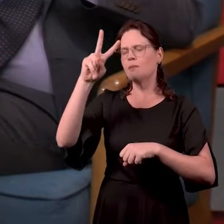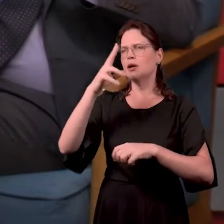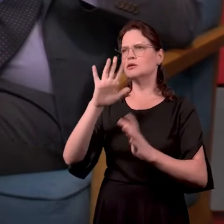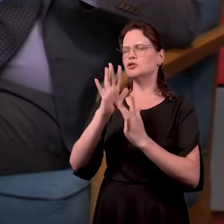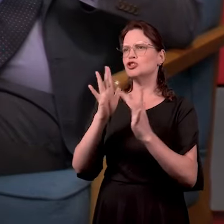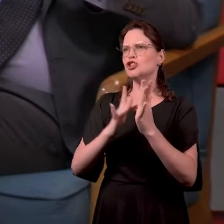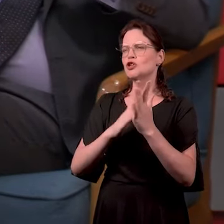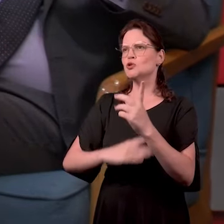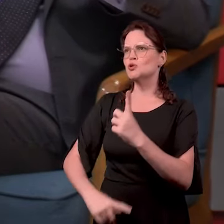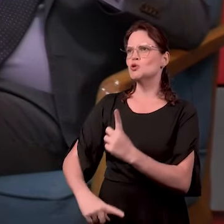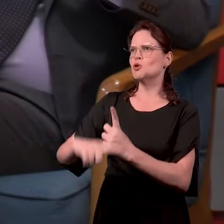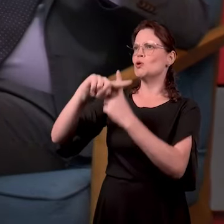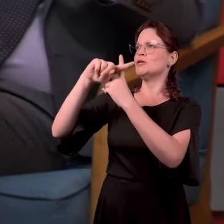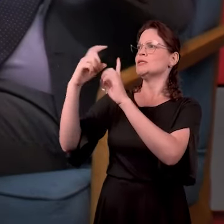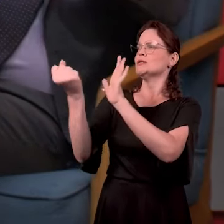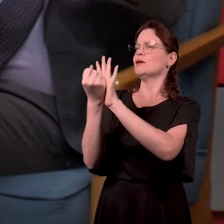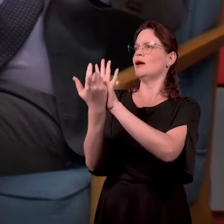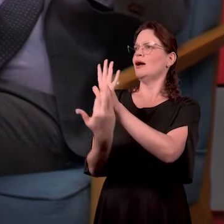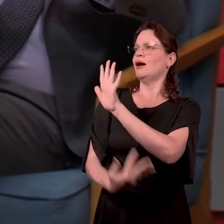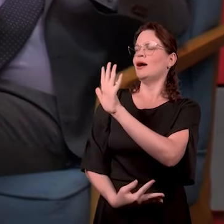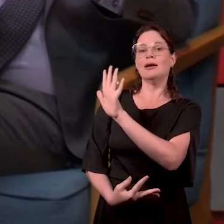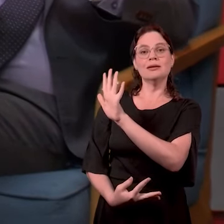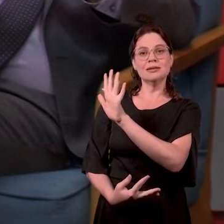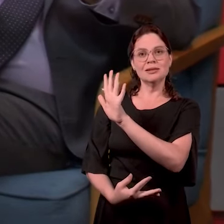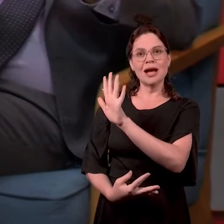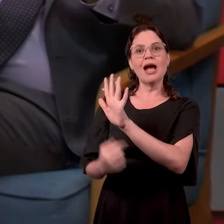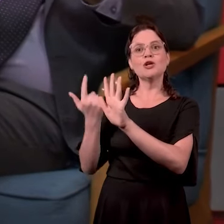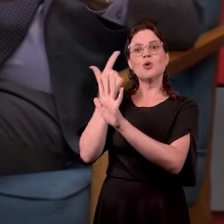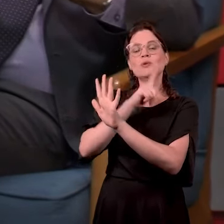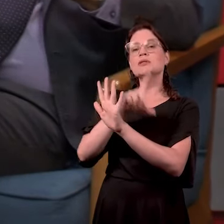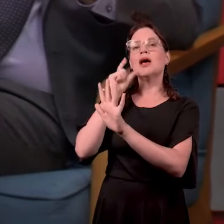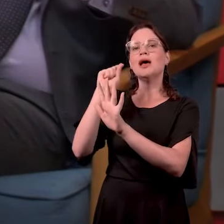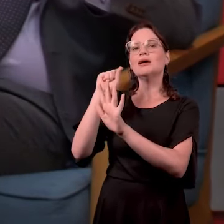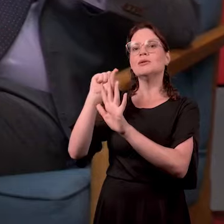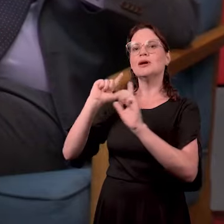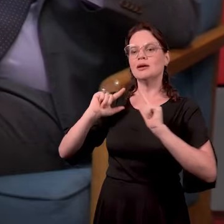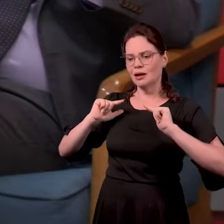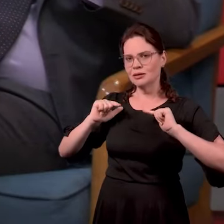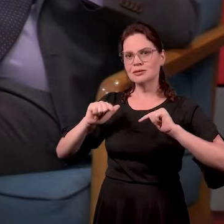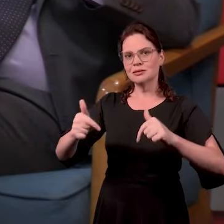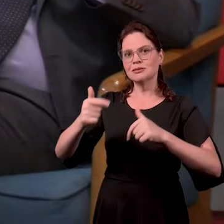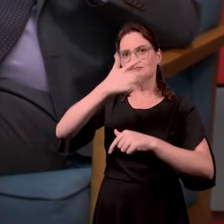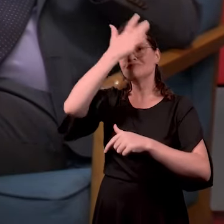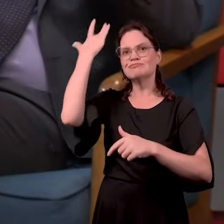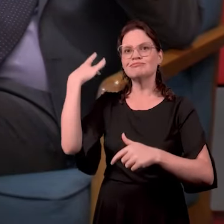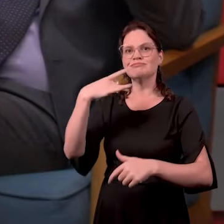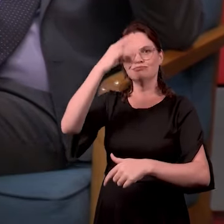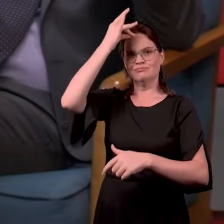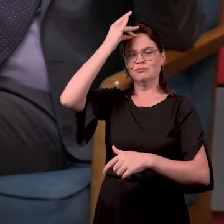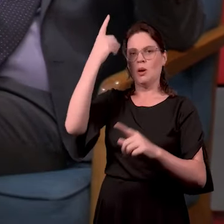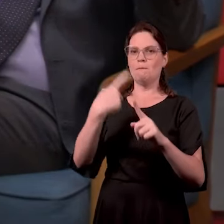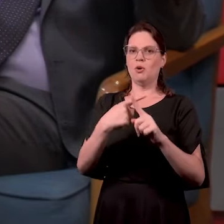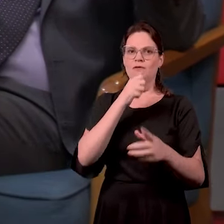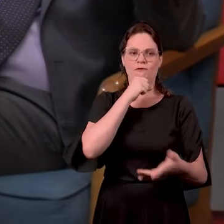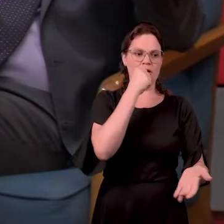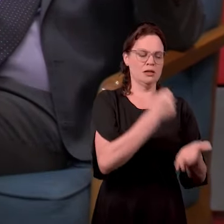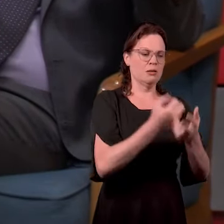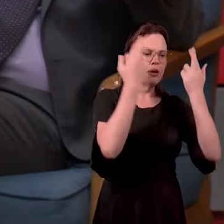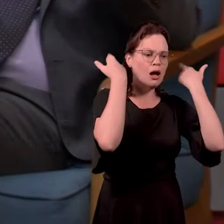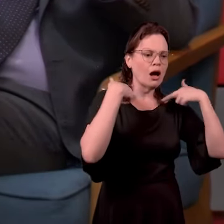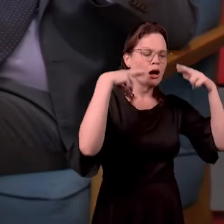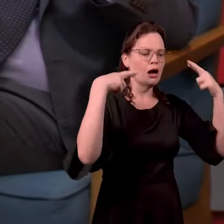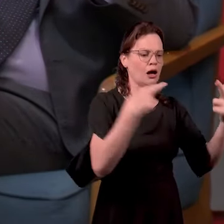de Jesus. Então, você consegue alcançar isso, por quê? Porque houve a transformação. No Velho Testamento o animal tinha que